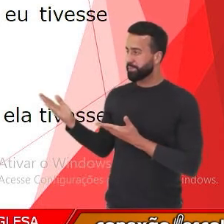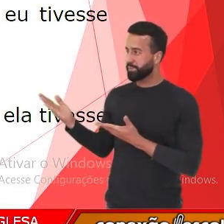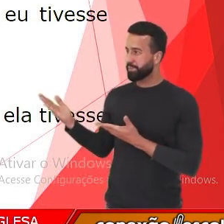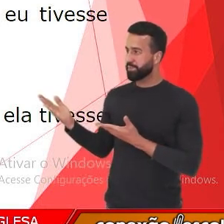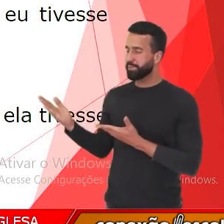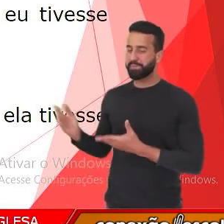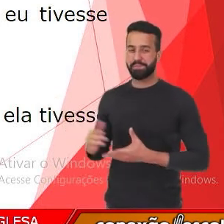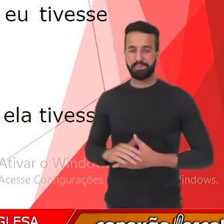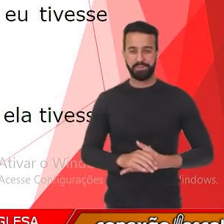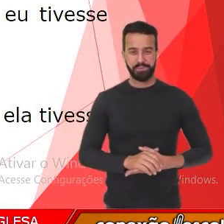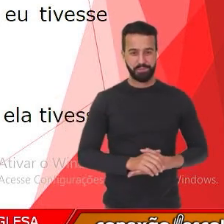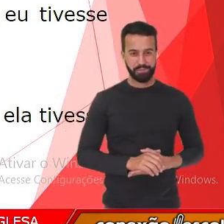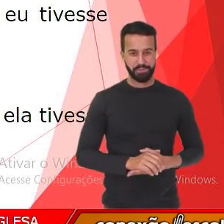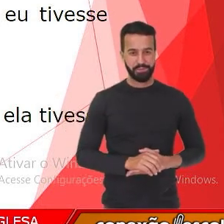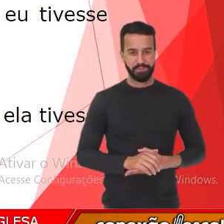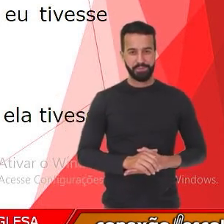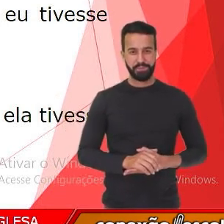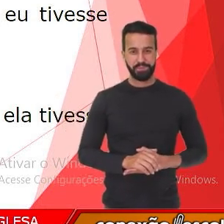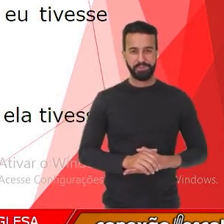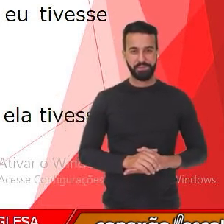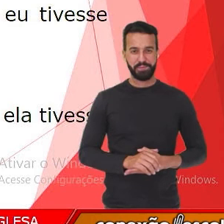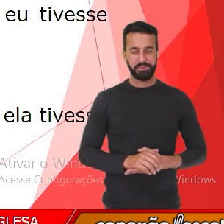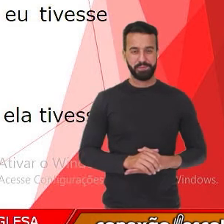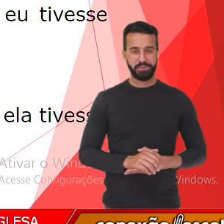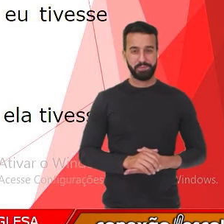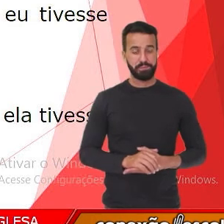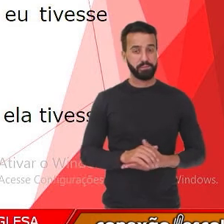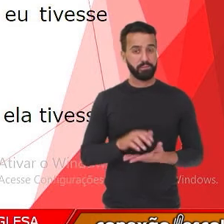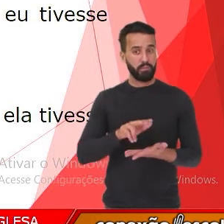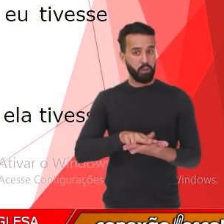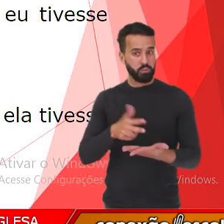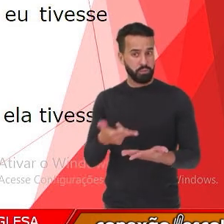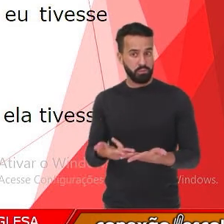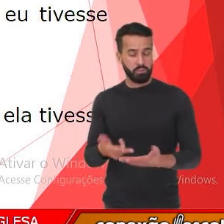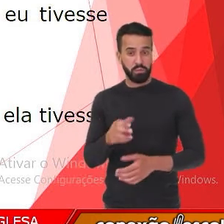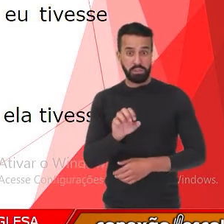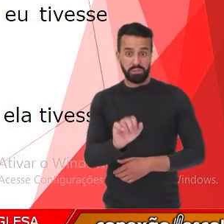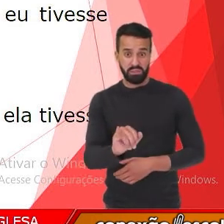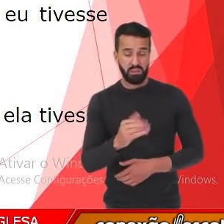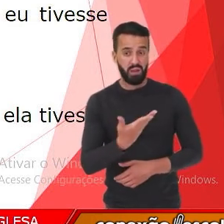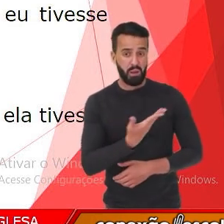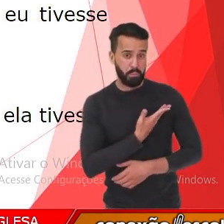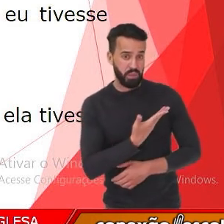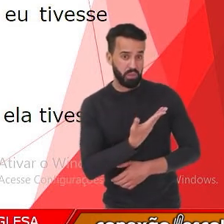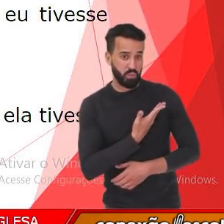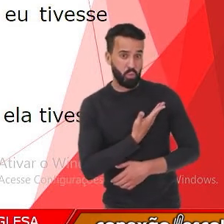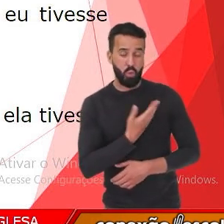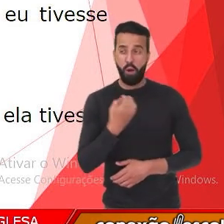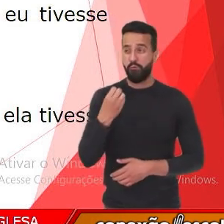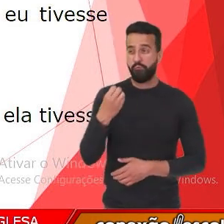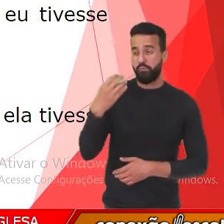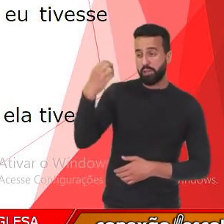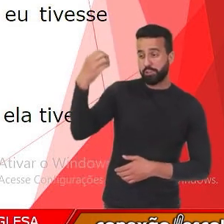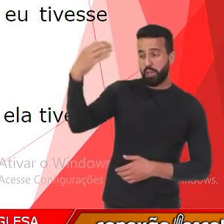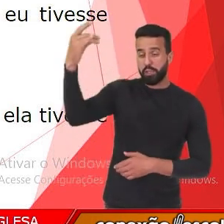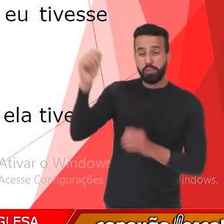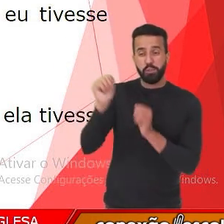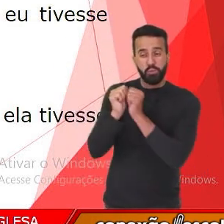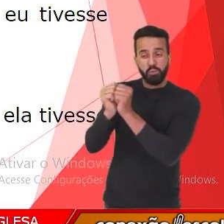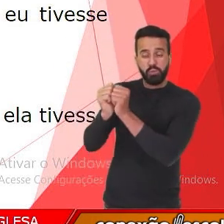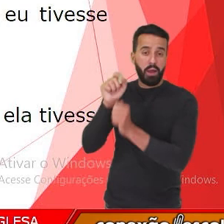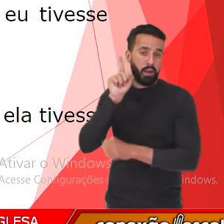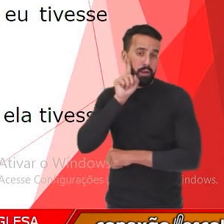espaço, a friend, I will travel to US. Se eu tivesse um amigo, eu viajaria para os Estados